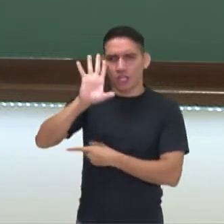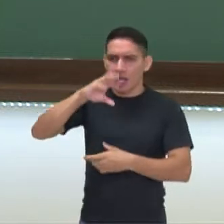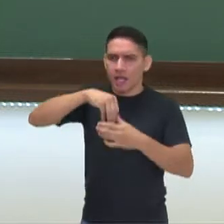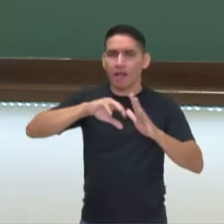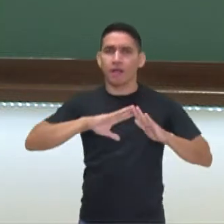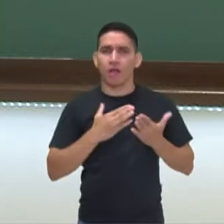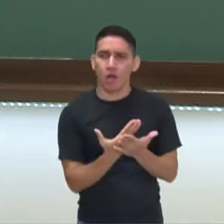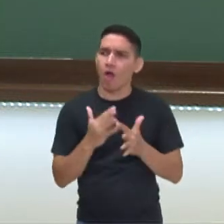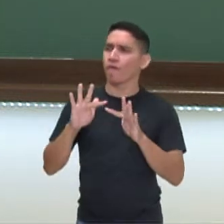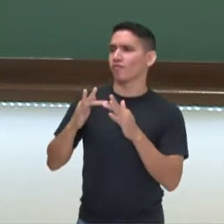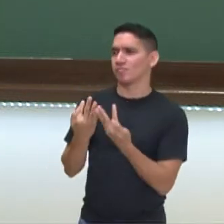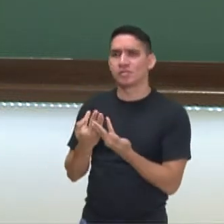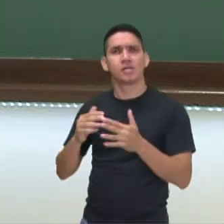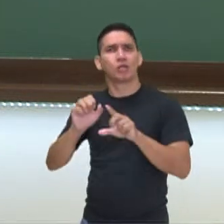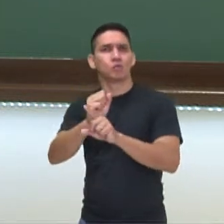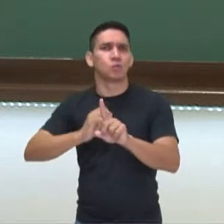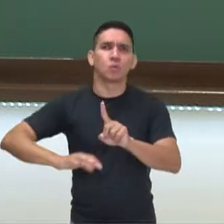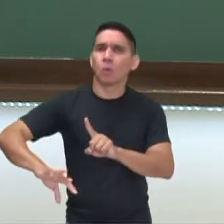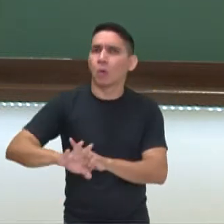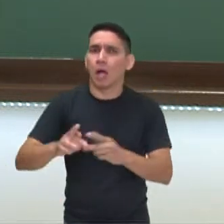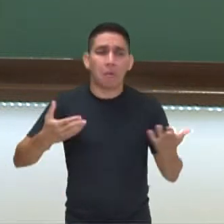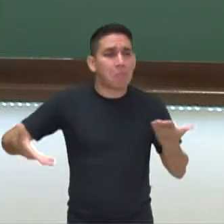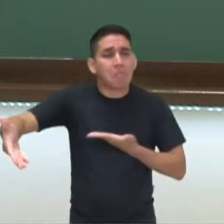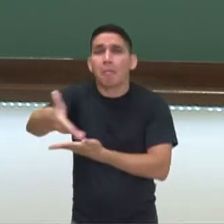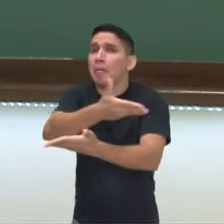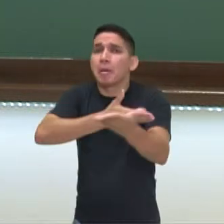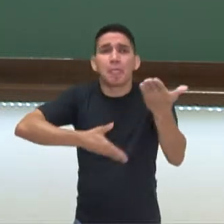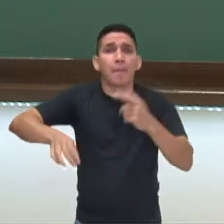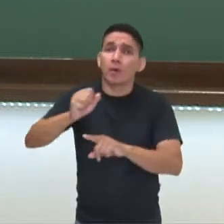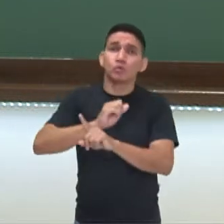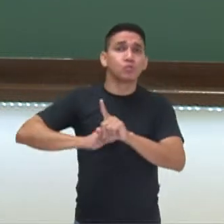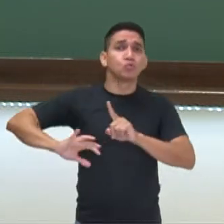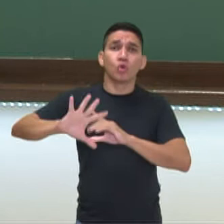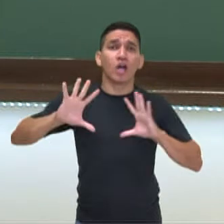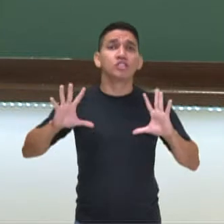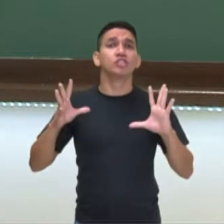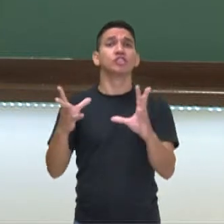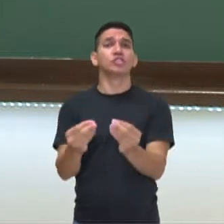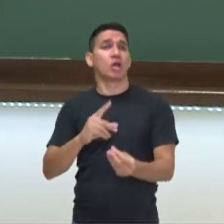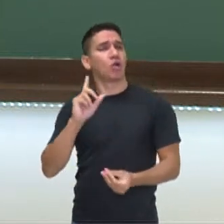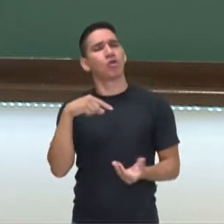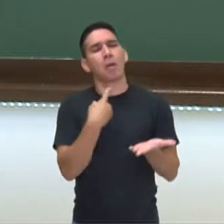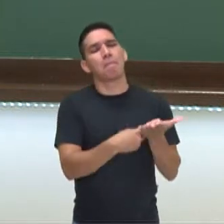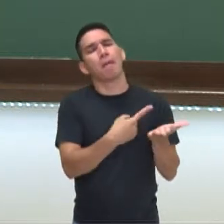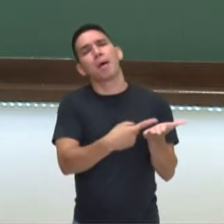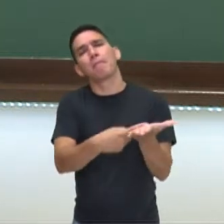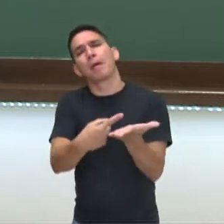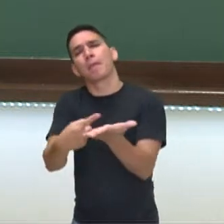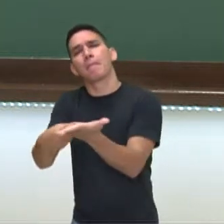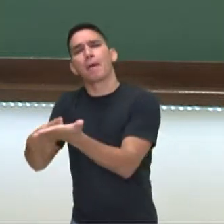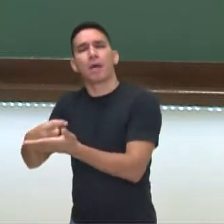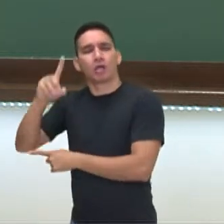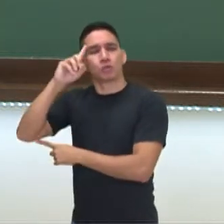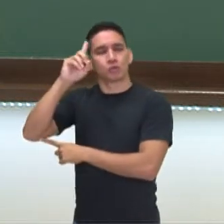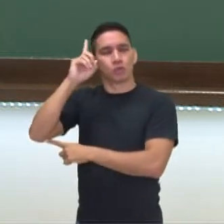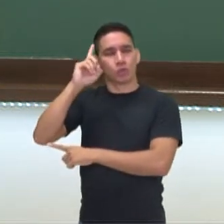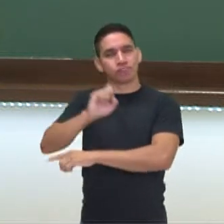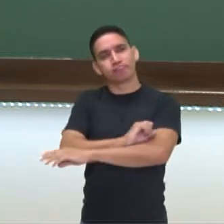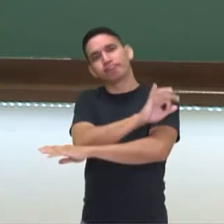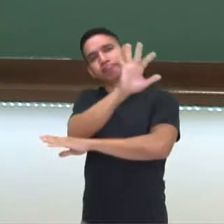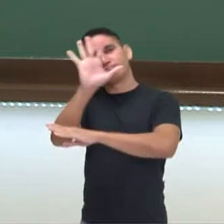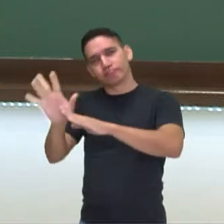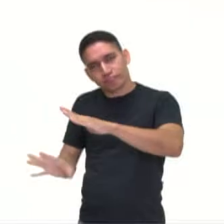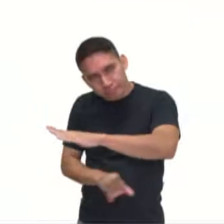da família, na sociedade, nas relações sociais que a gente estabelece aí ao longo do nosso dia a dia. E aqui